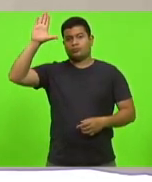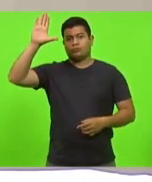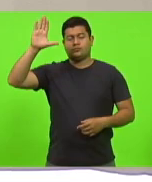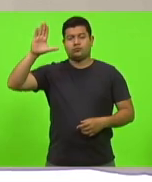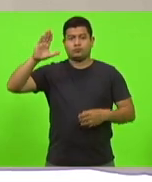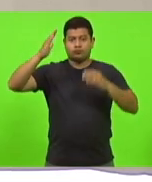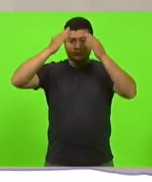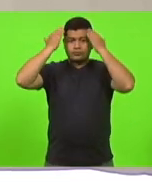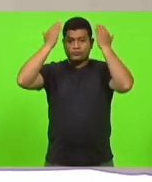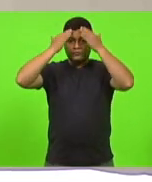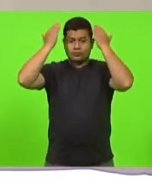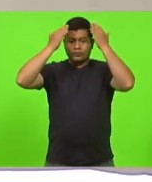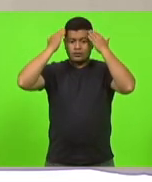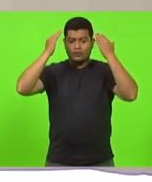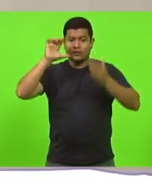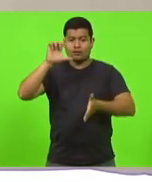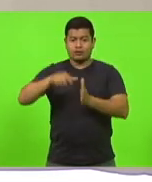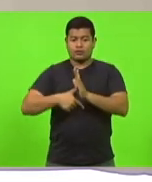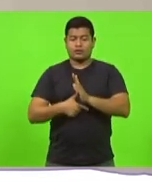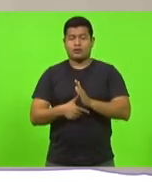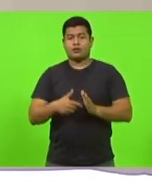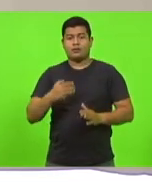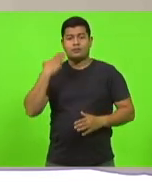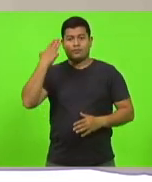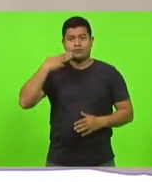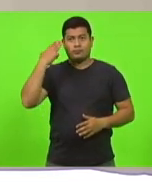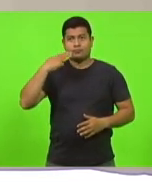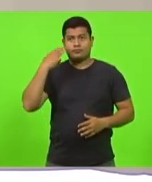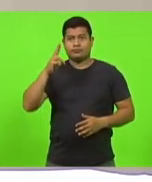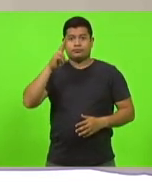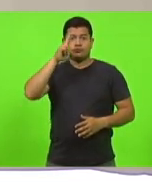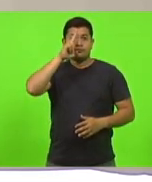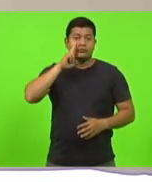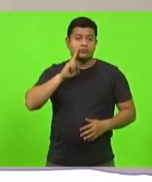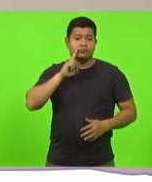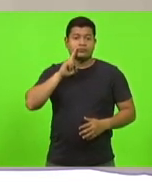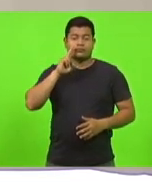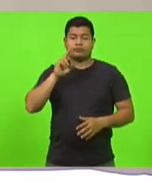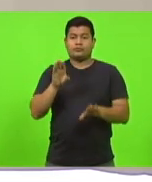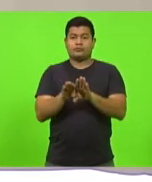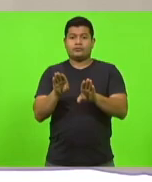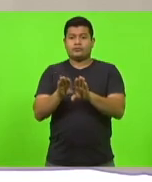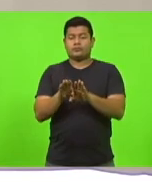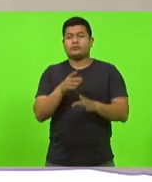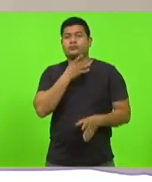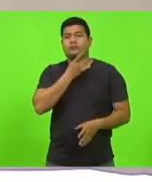José Milton Schaefer, na sequência, deputado Márcio Machado, deputado Ivan Nats e deputado Valdir Cobalcini.